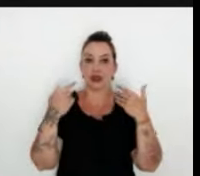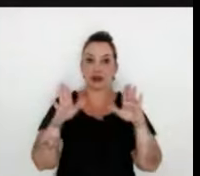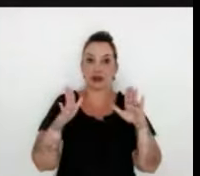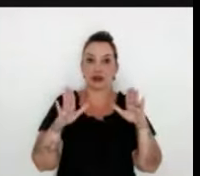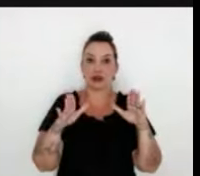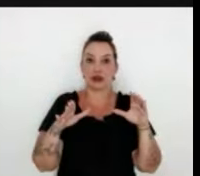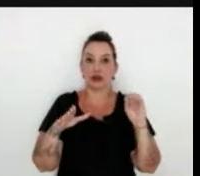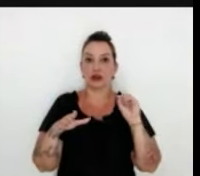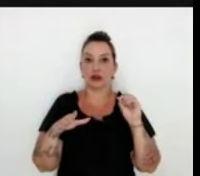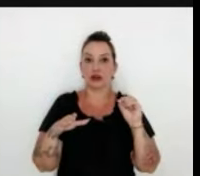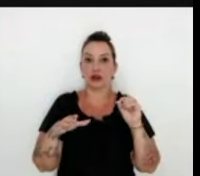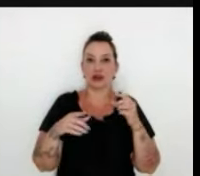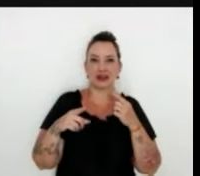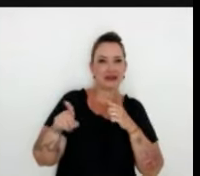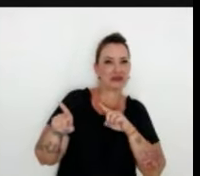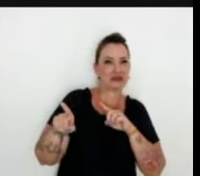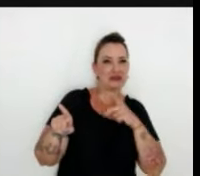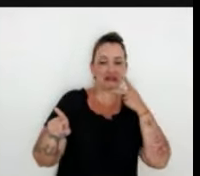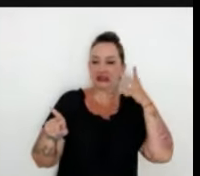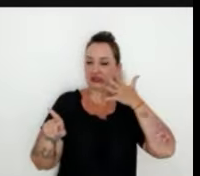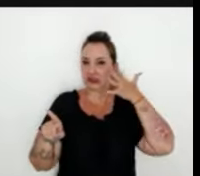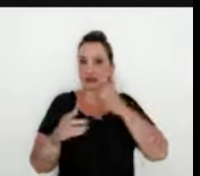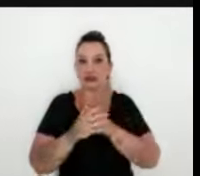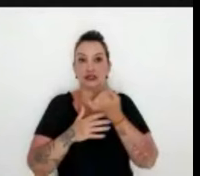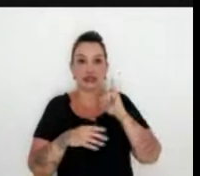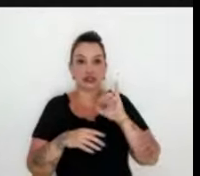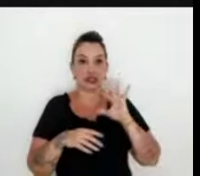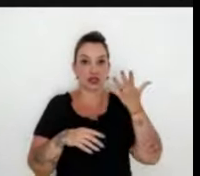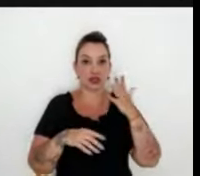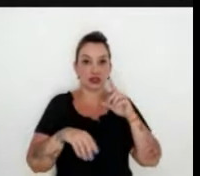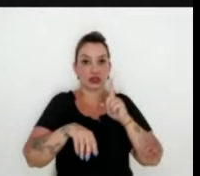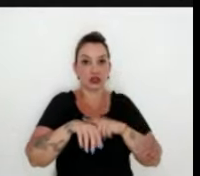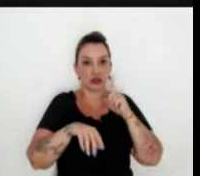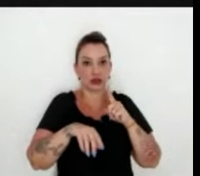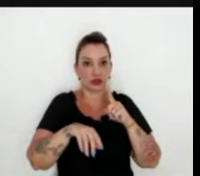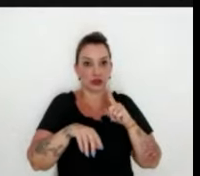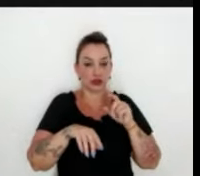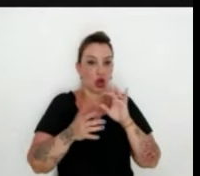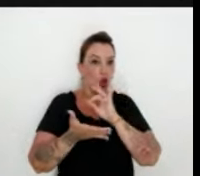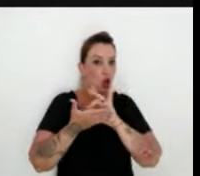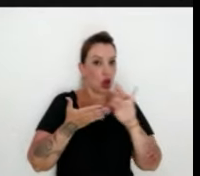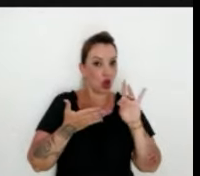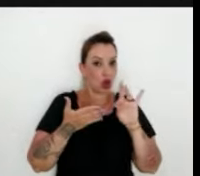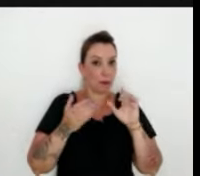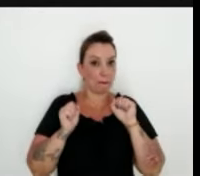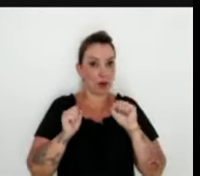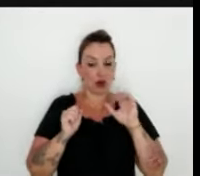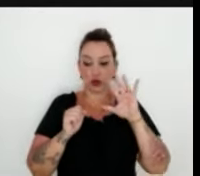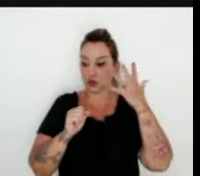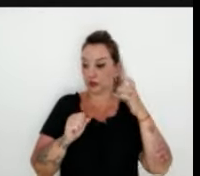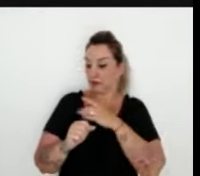de contradiscursos. Se um dos efeitos, os mais imediatos dos discursos de ódio, podem levar ao medo e